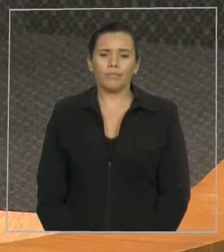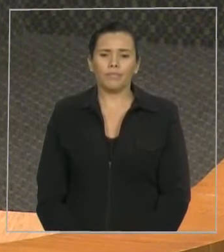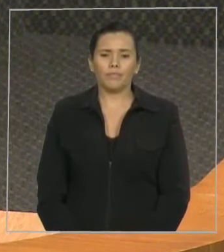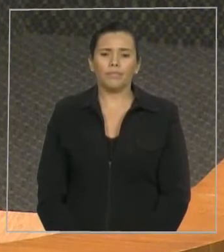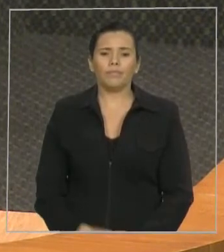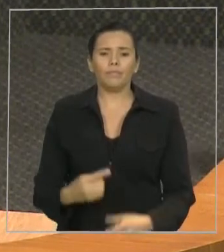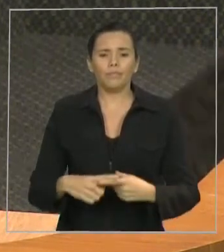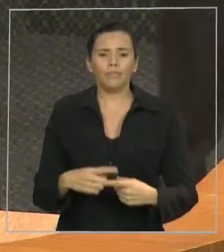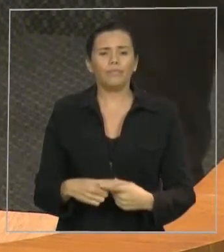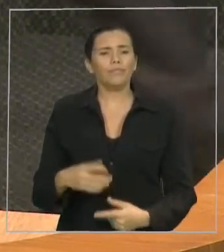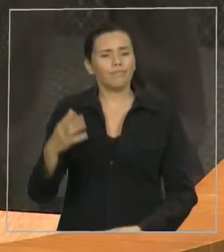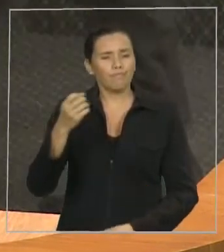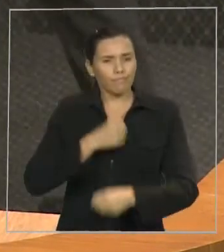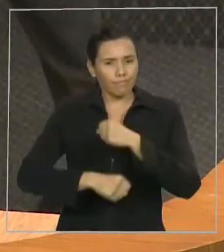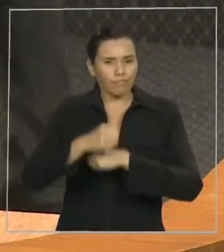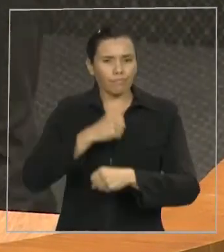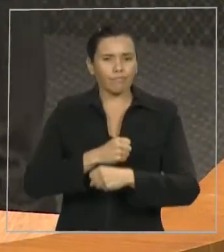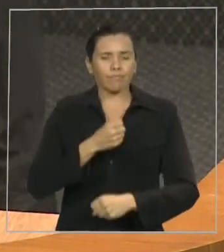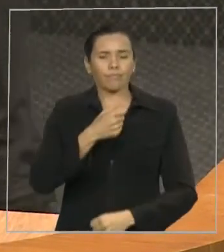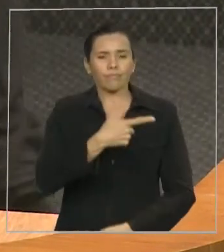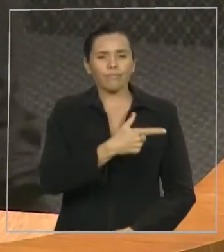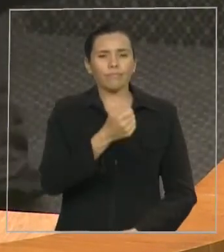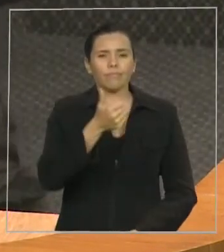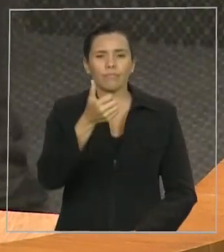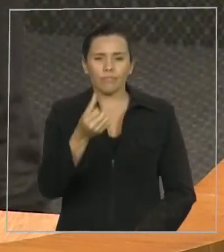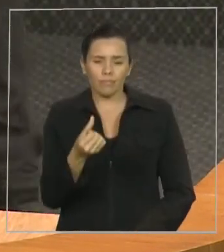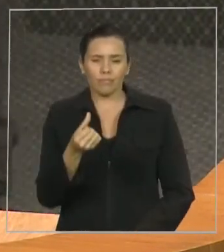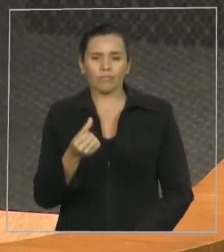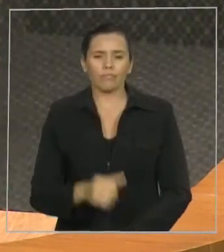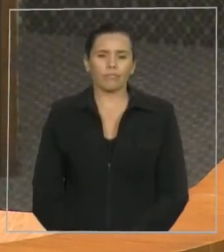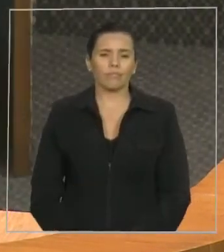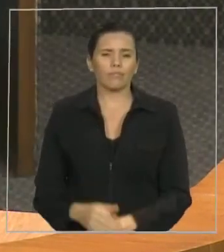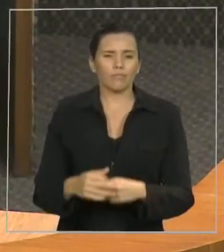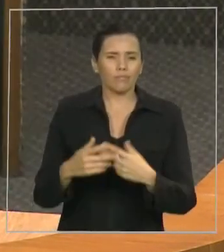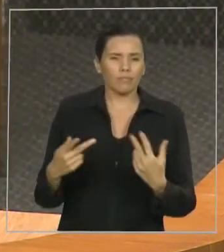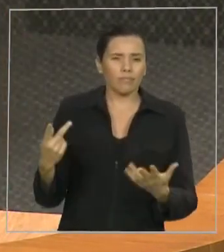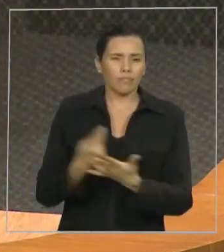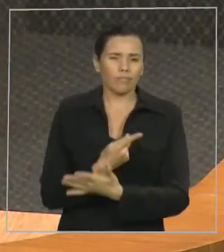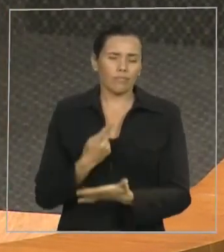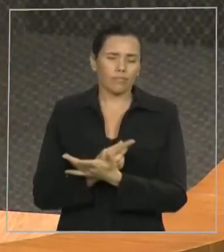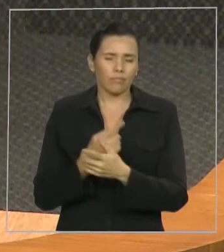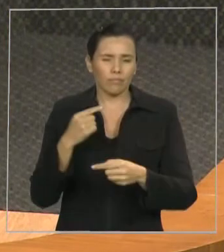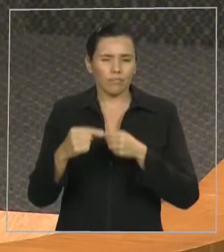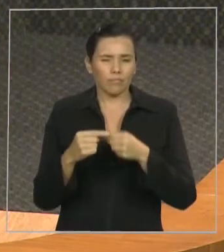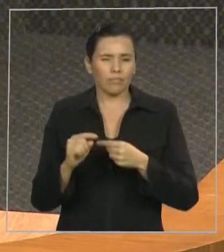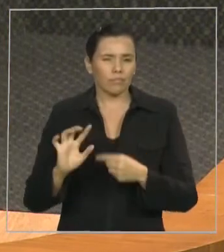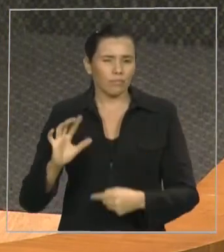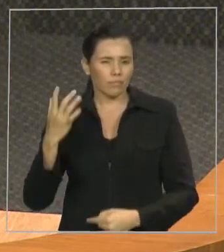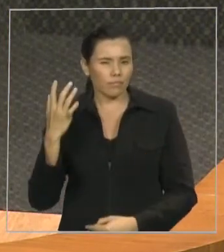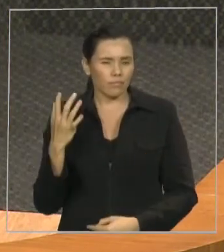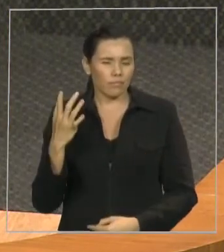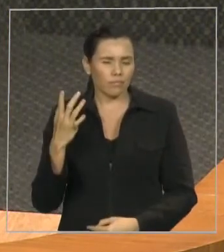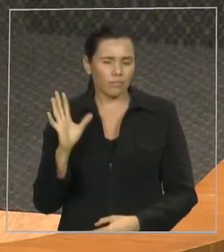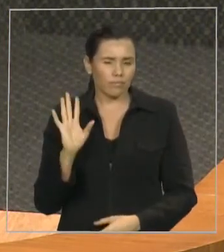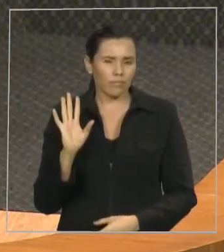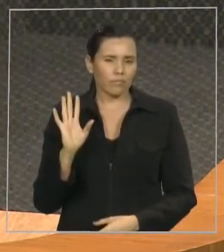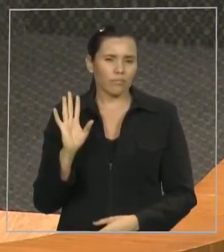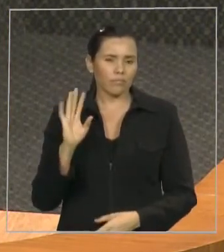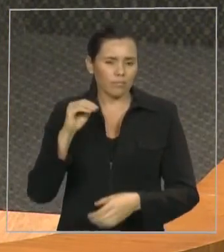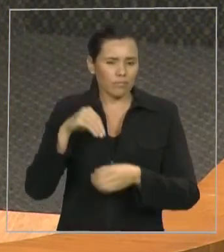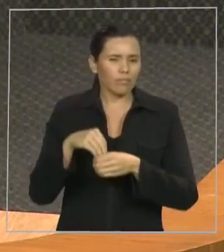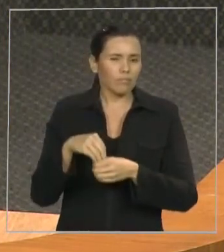aconteceu em 2016, as manobras e manipulações que aconteceram em 2016, que tirou o partido do seu